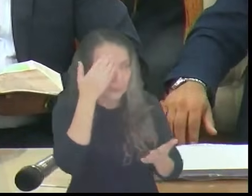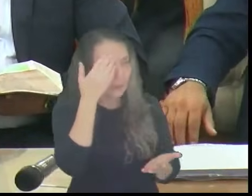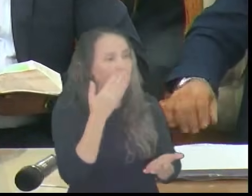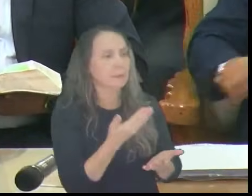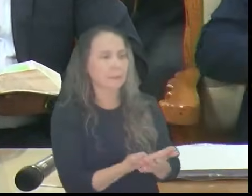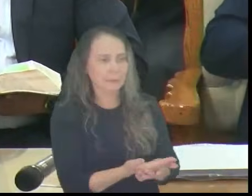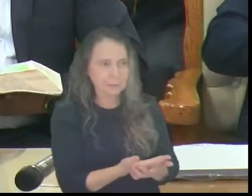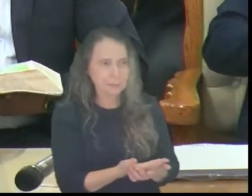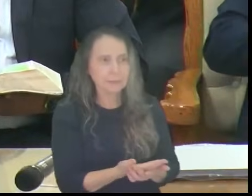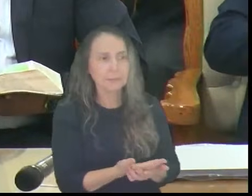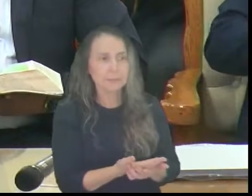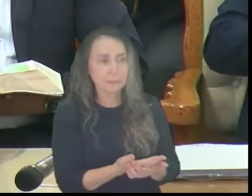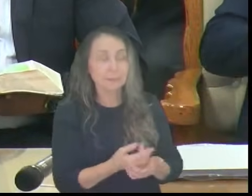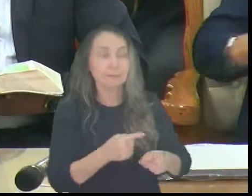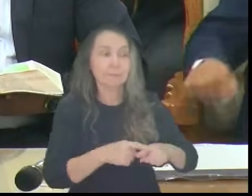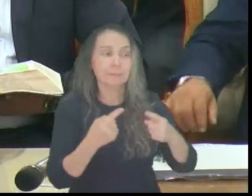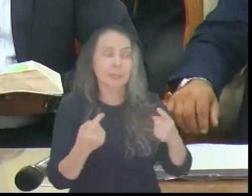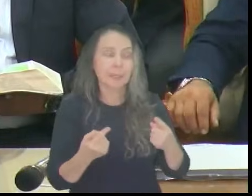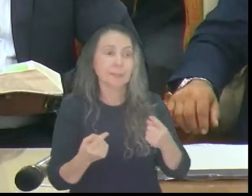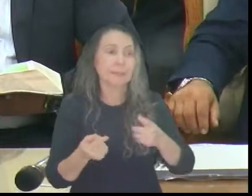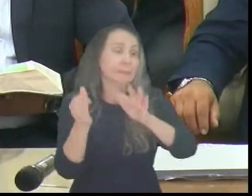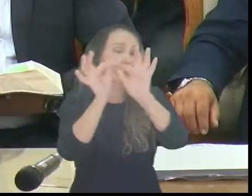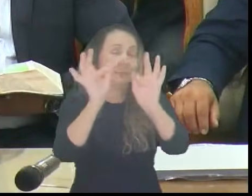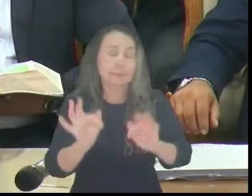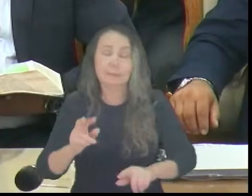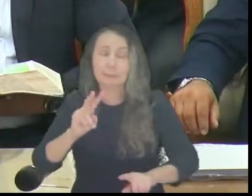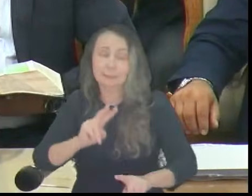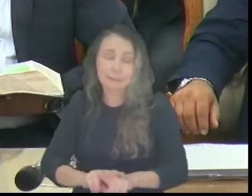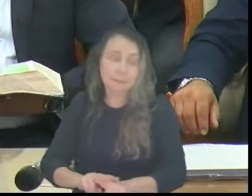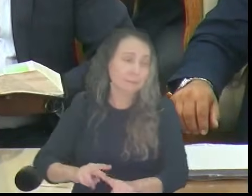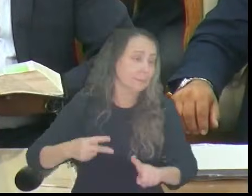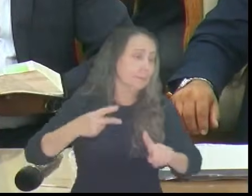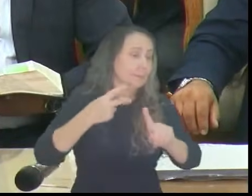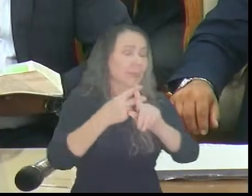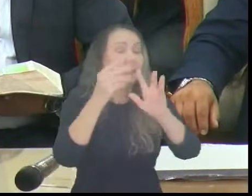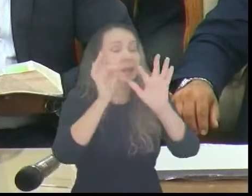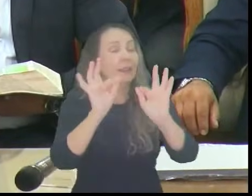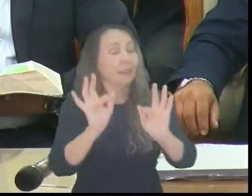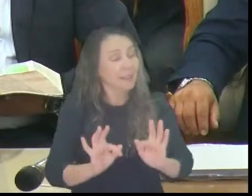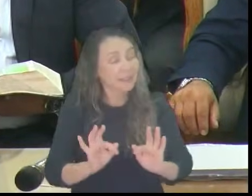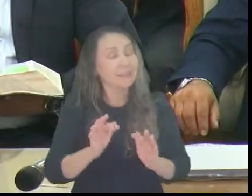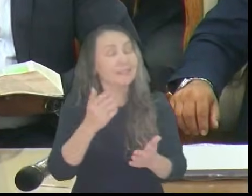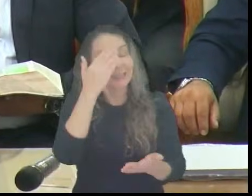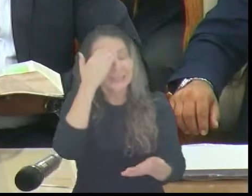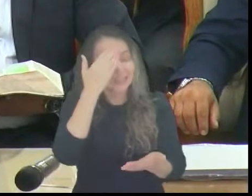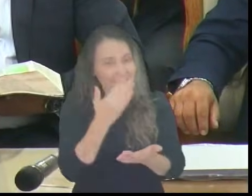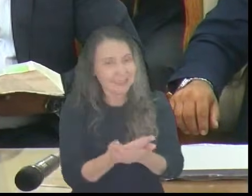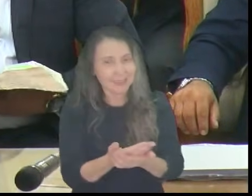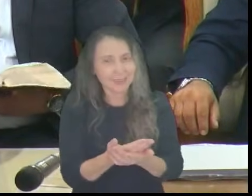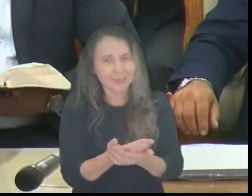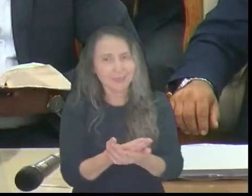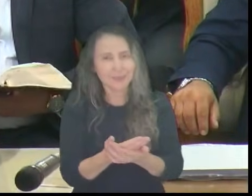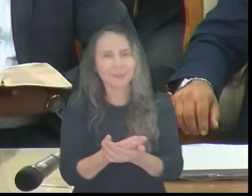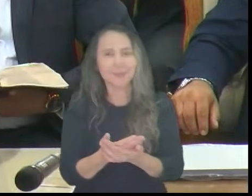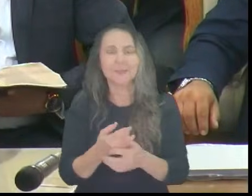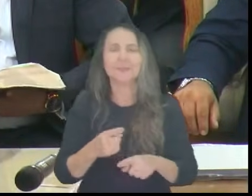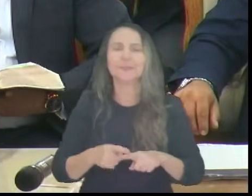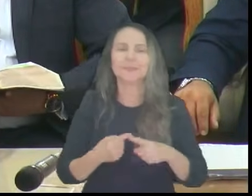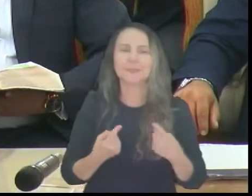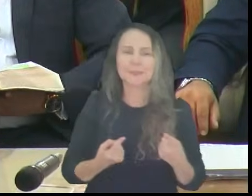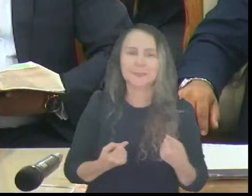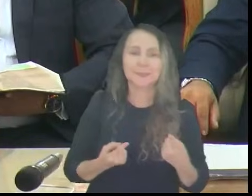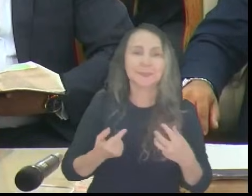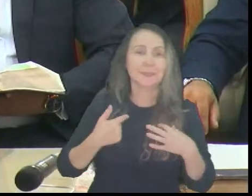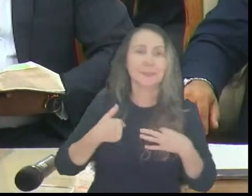bem-aventurados os que não viram, e eu não vejo Jesus. Mas hoje eu já estive uma entrevista com